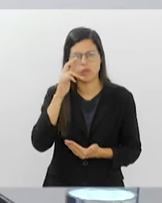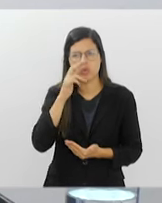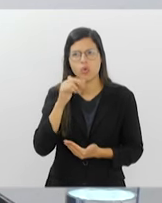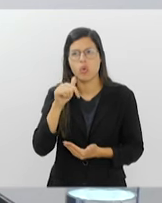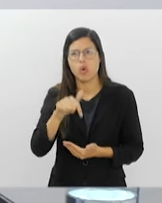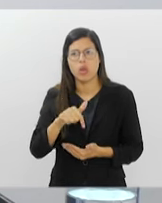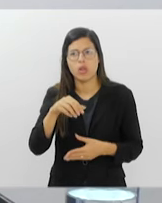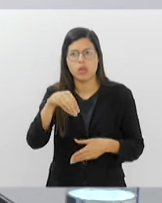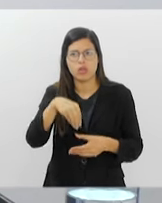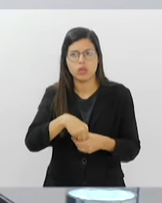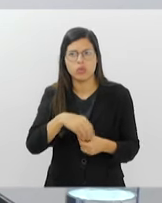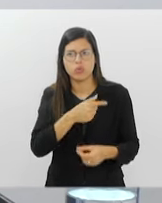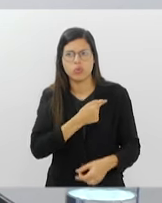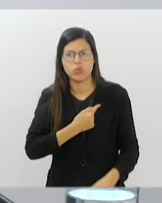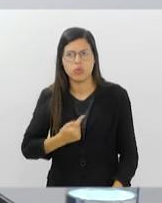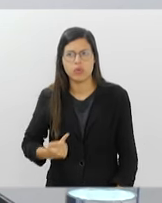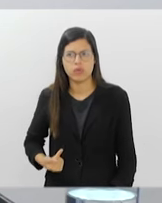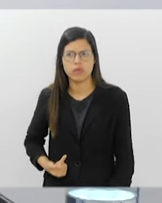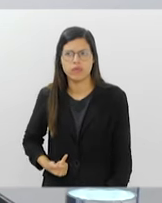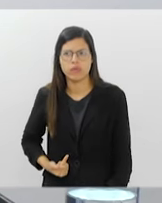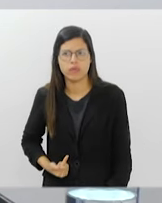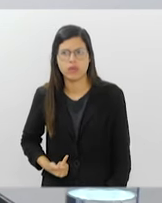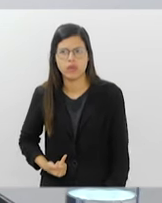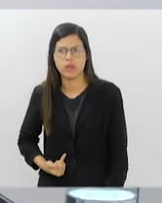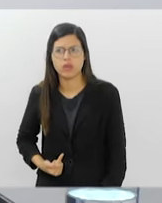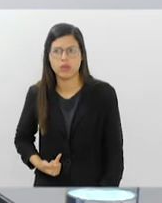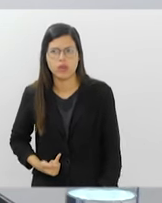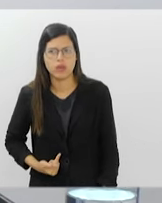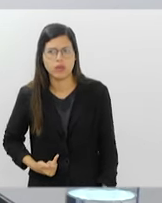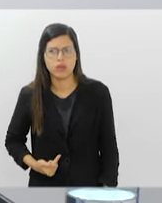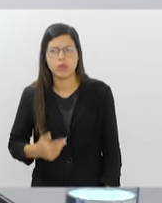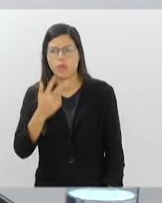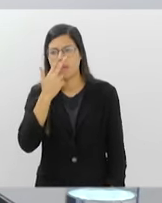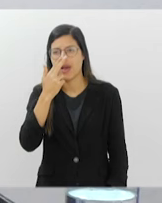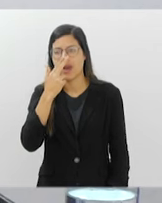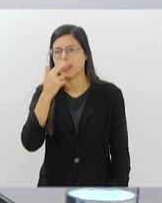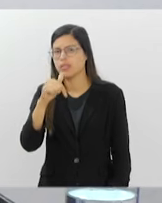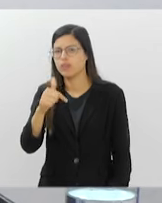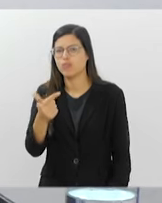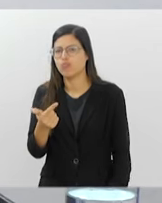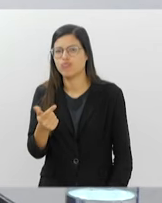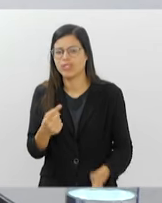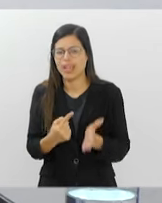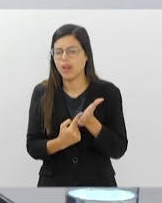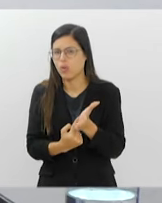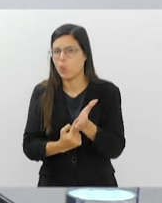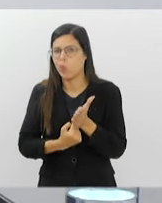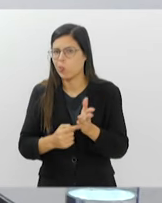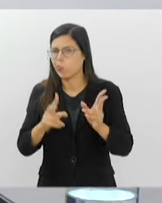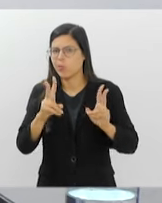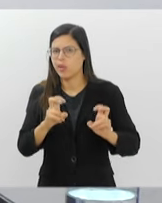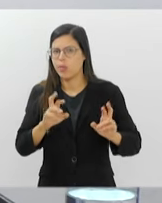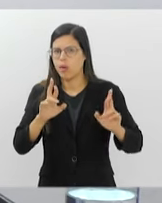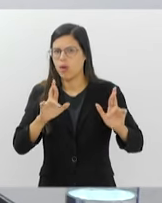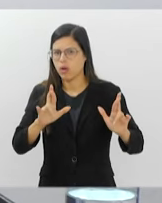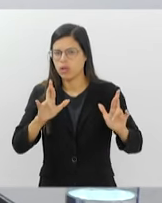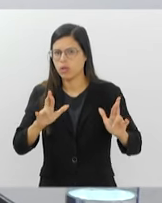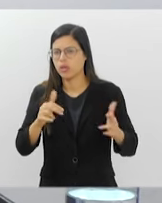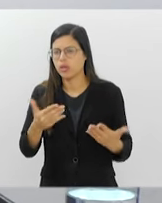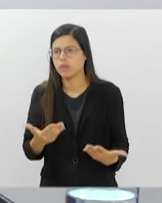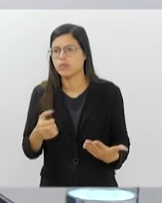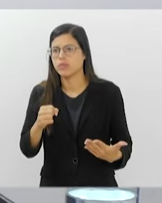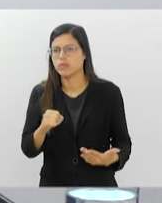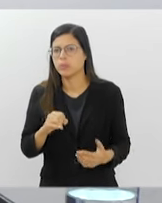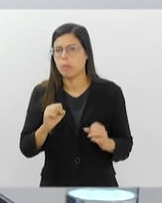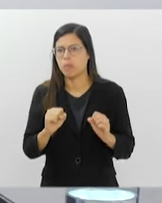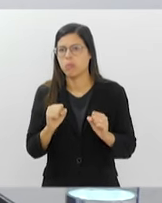seja dentro do governo também não há entendimento eu já vejo que tem dicotomia dentro do próprio governo sobre o tema rocken rio que a gente pudesse